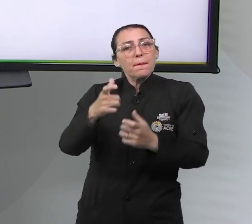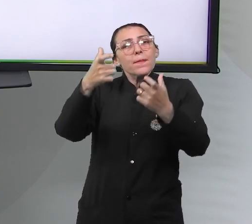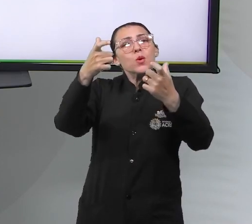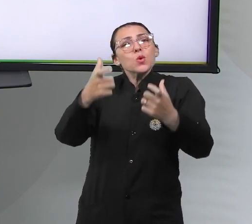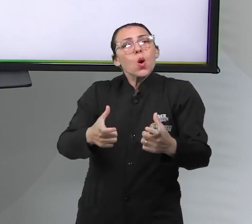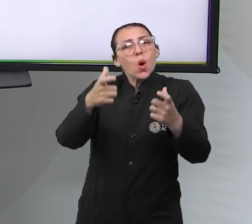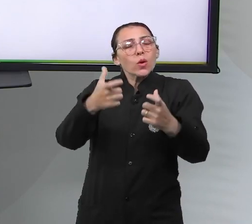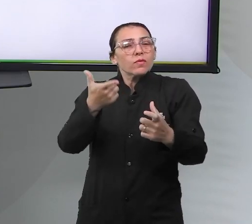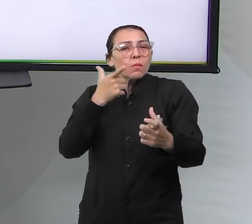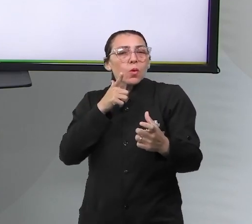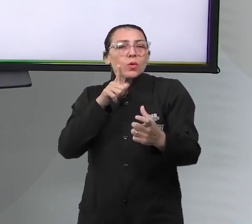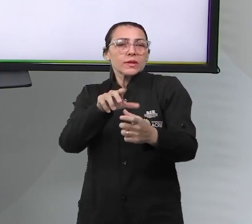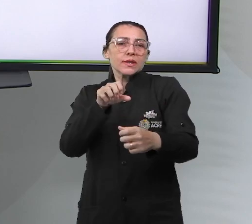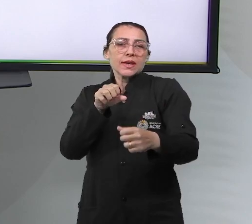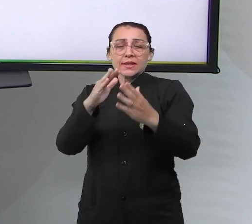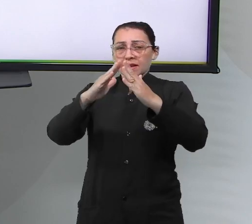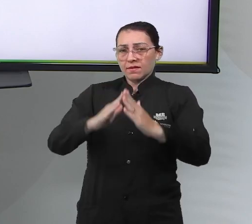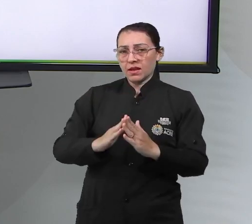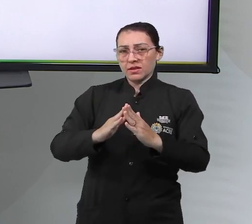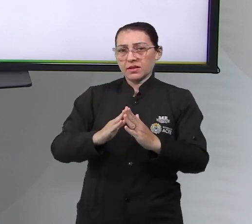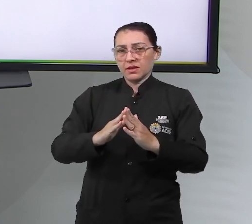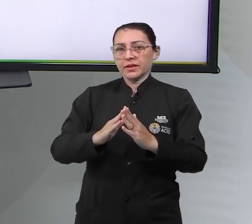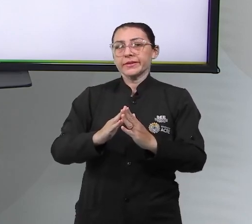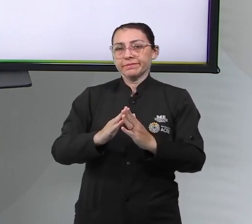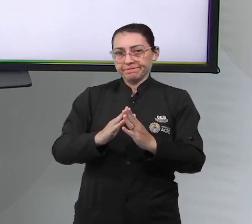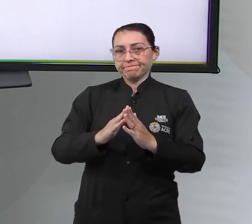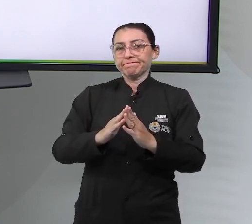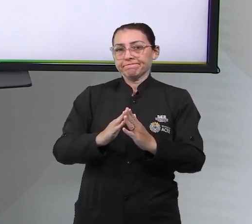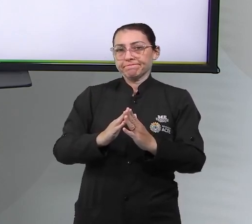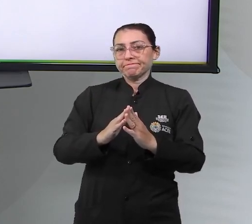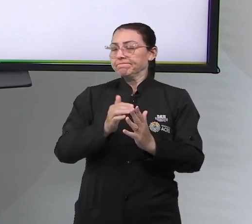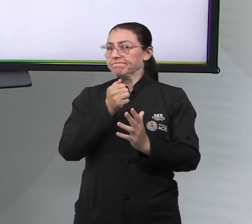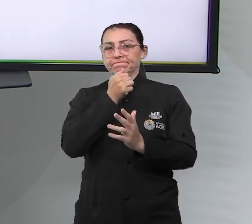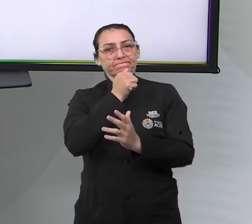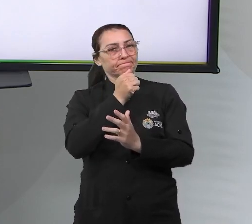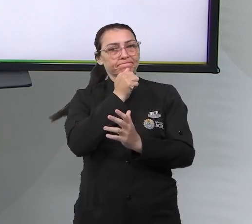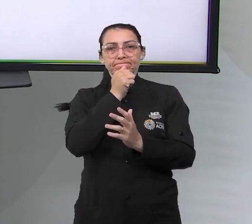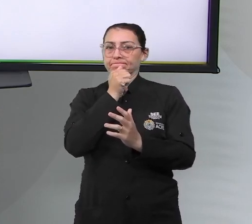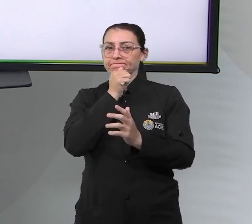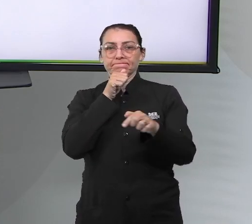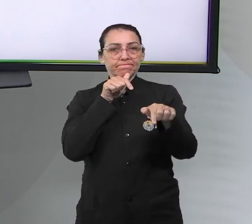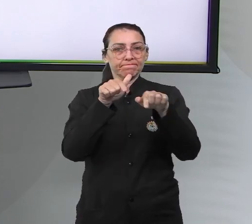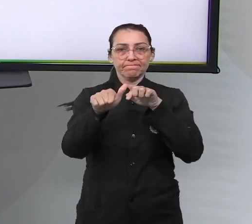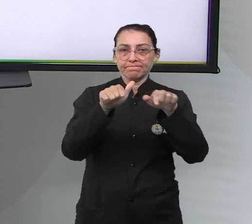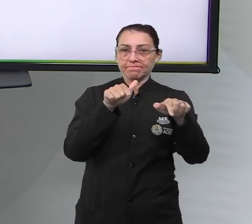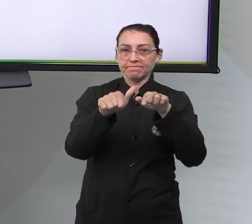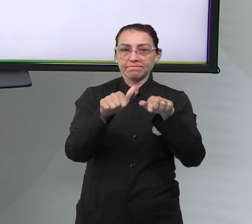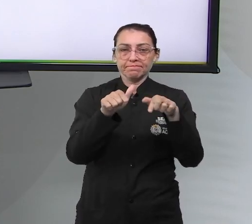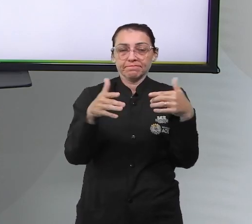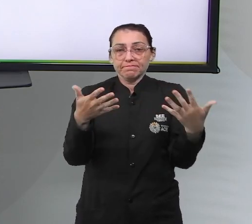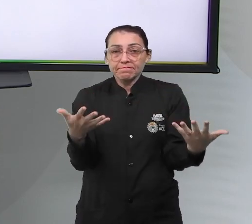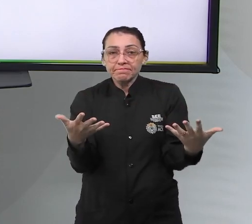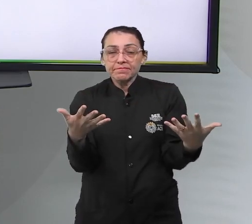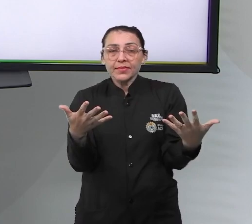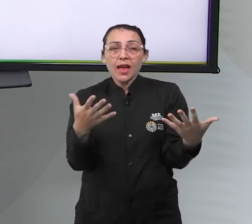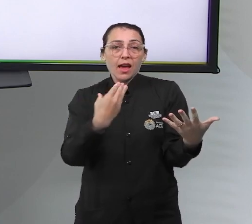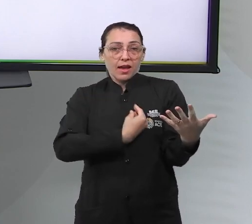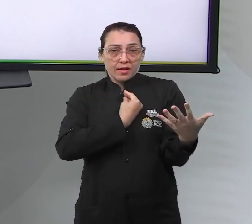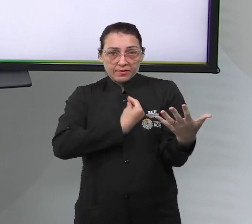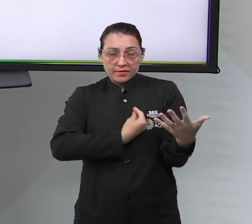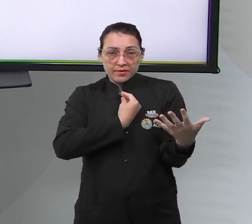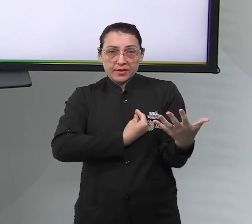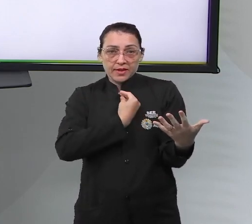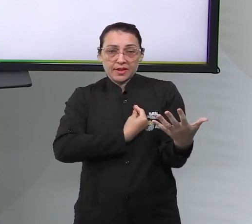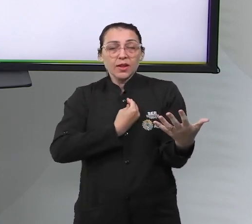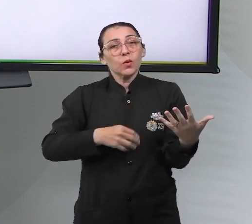como vão adquirir essa moradia, né? Elas ainda não têm um vínculo de trabalho, enfim, a vida